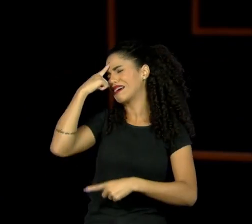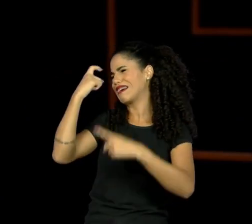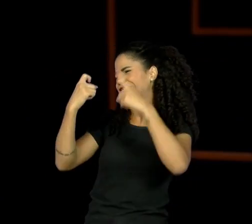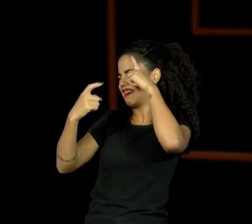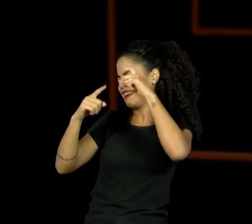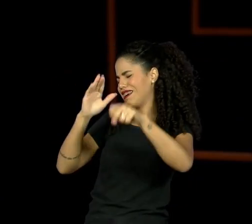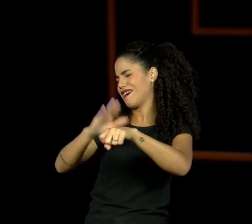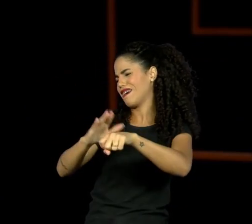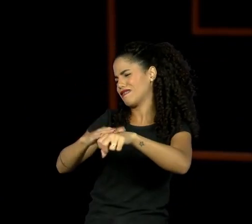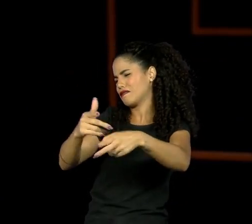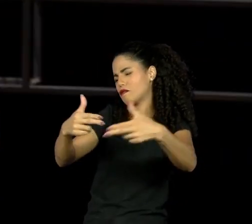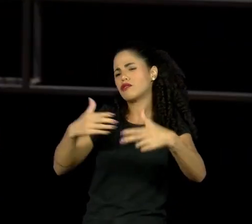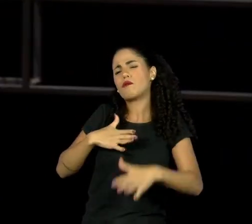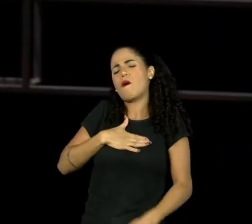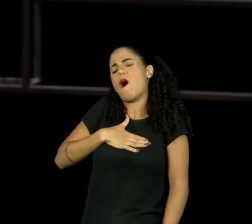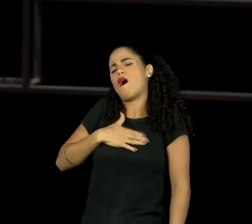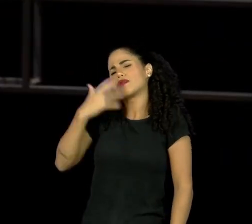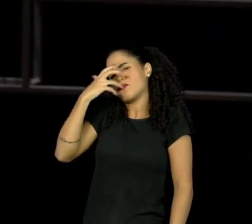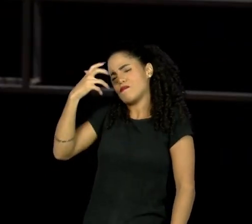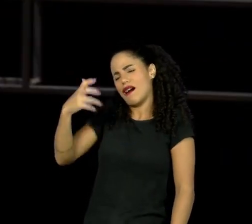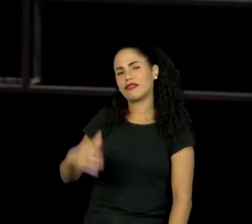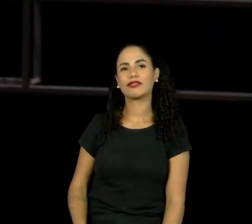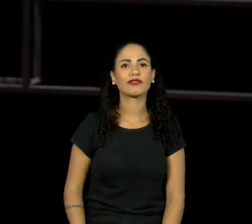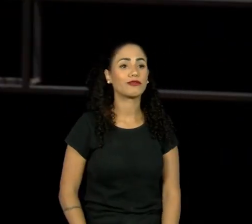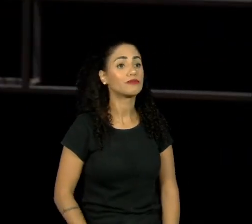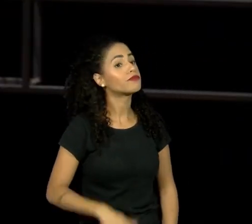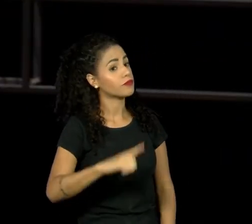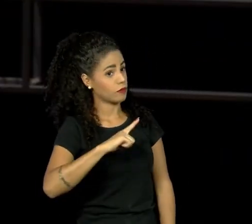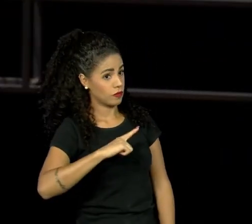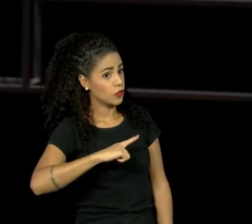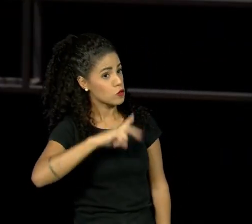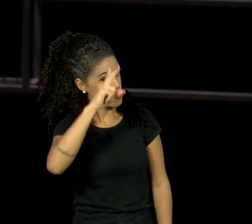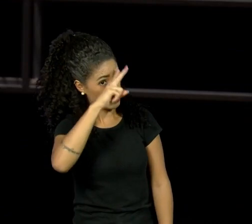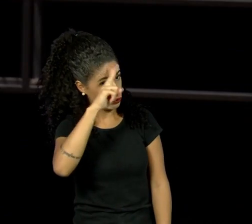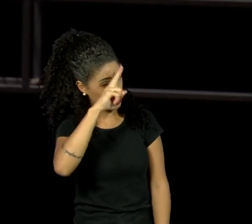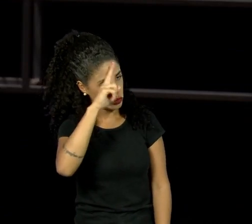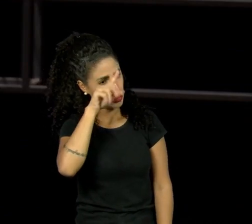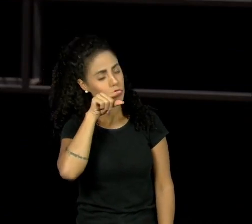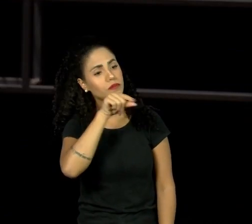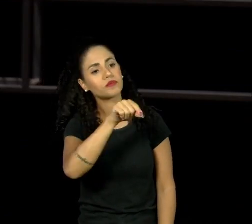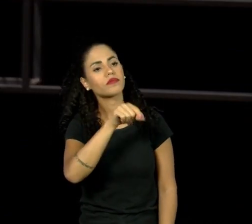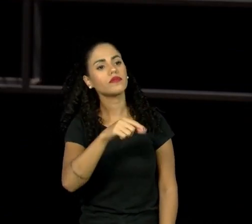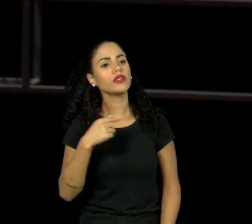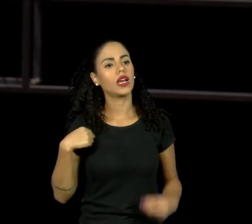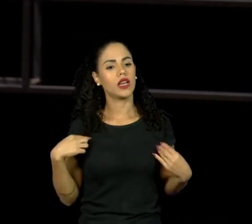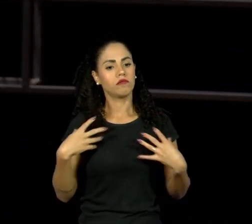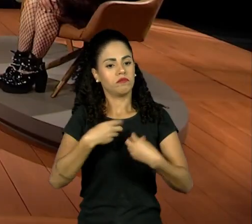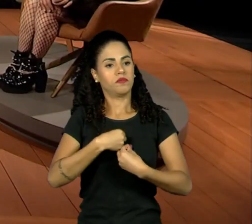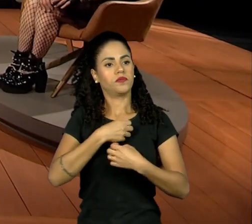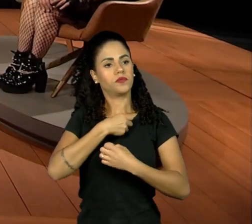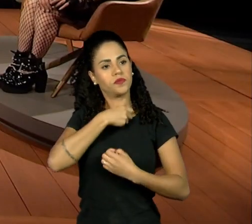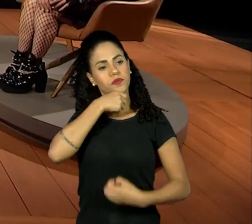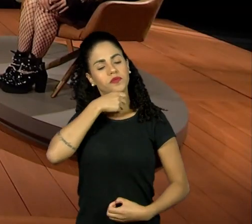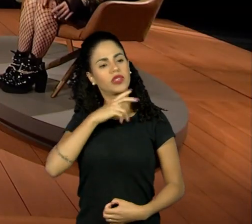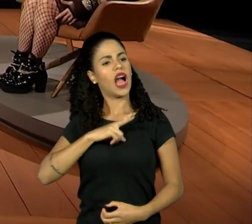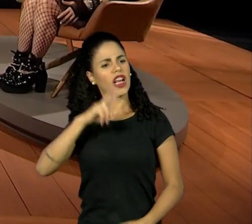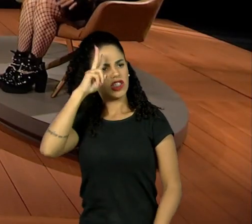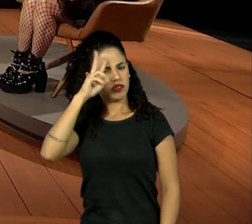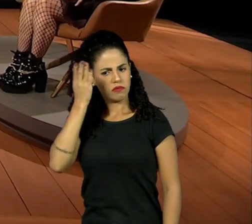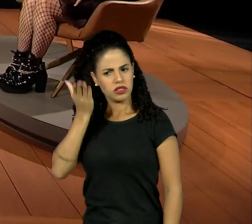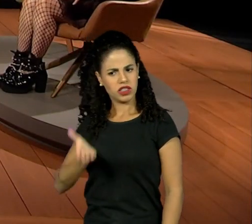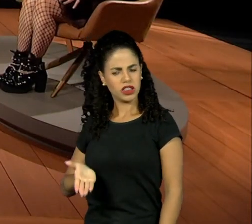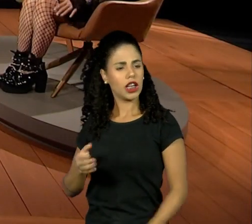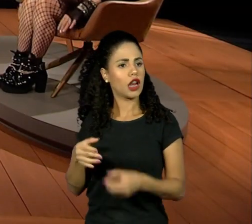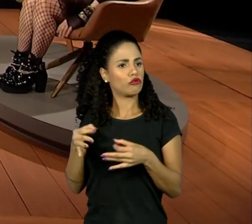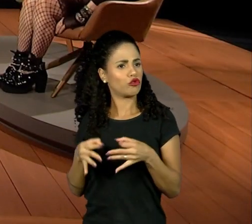muito romântica com essas loucuras. Agora tem uma história de que quando ele chegou de terno, todo mundo achava que ele era oficial